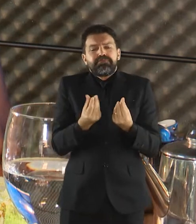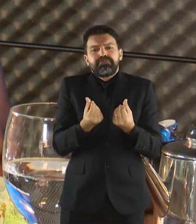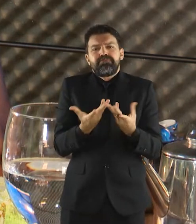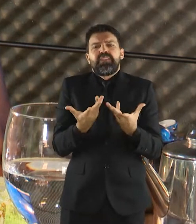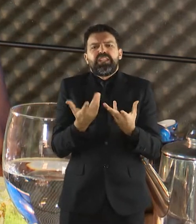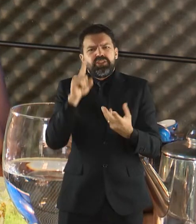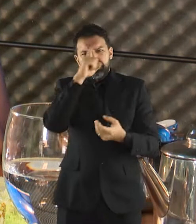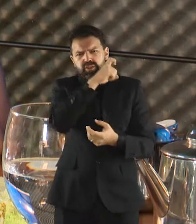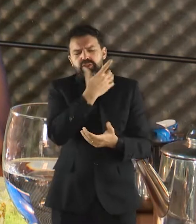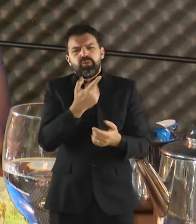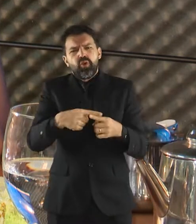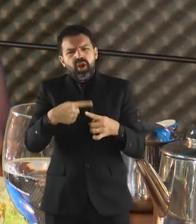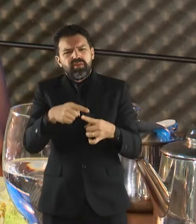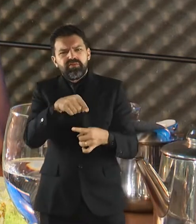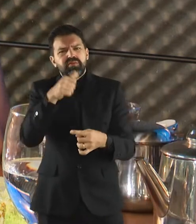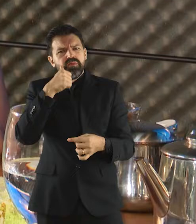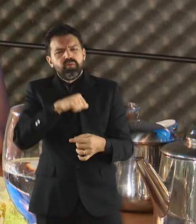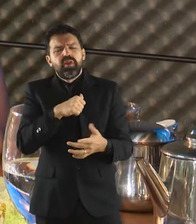porque